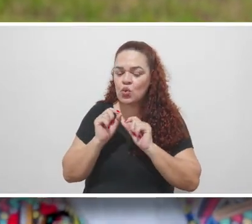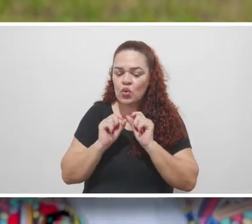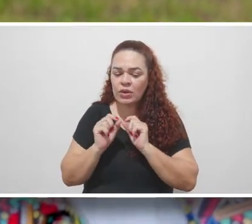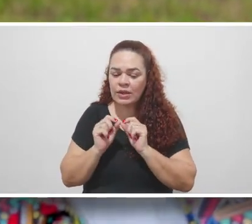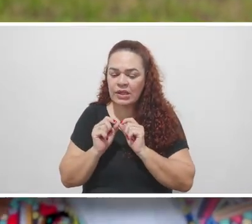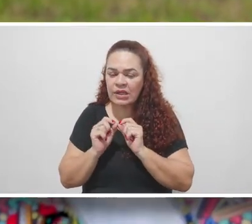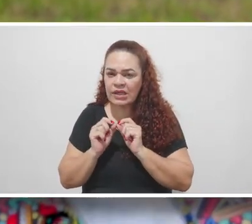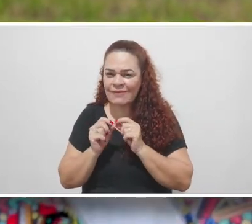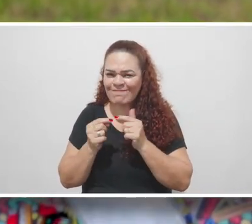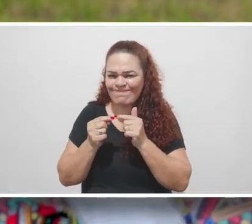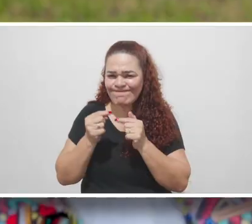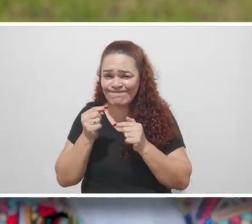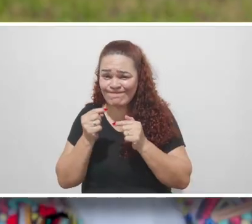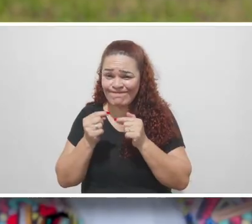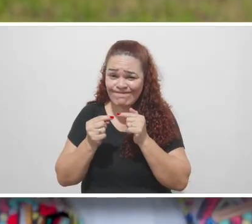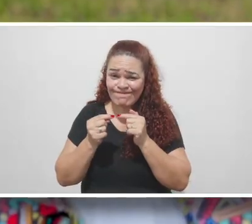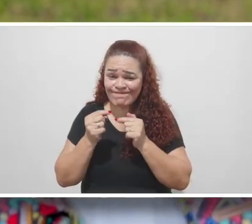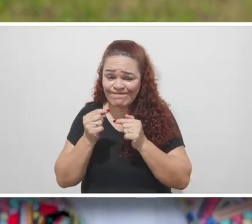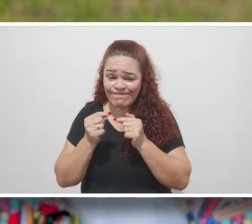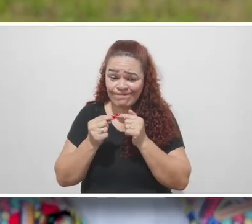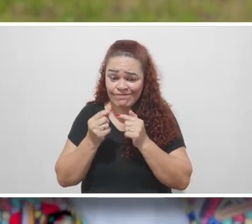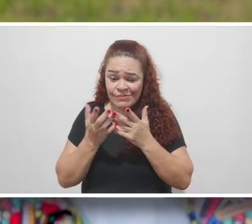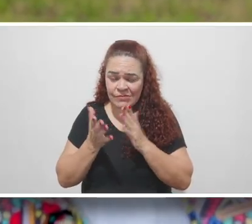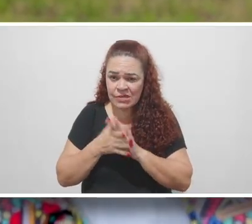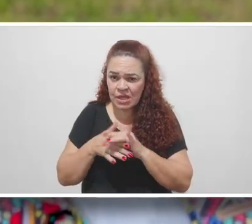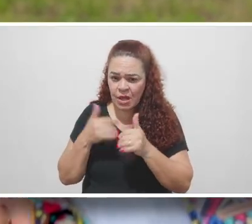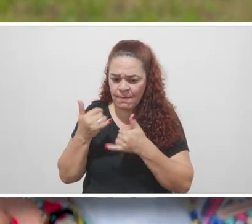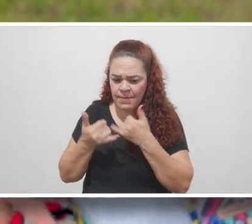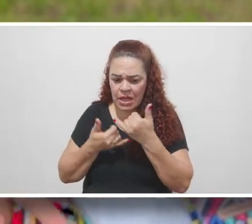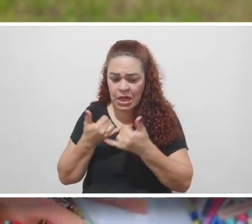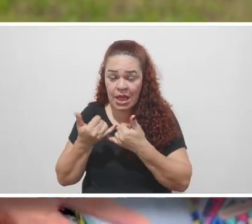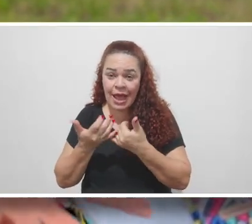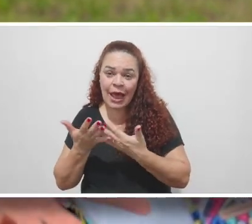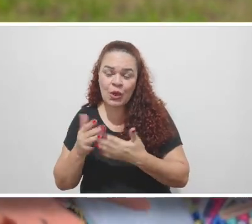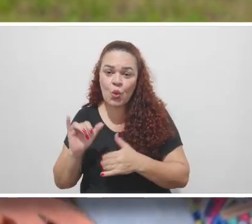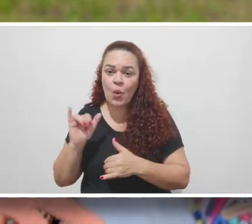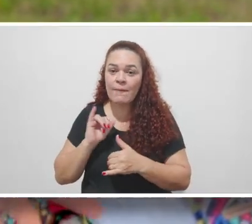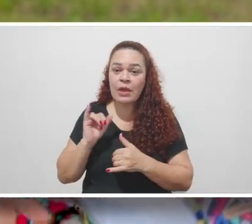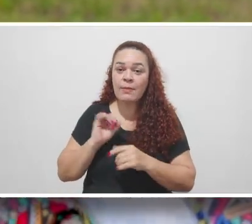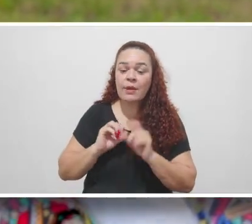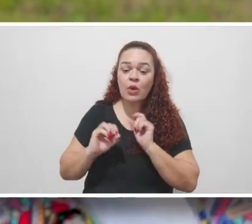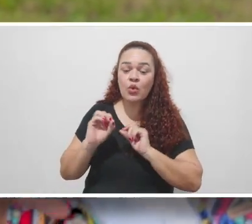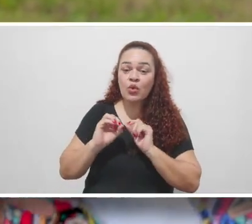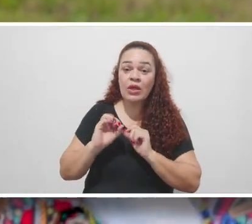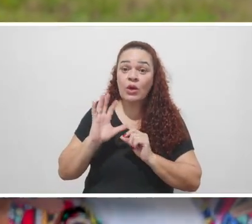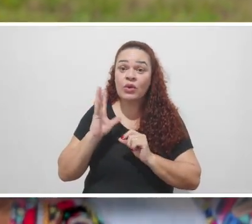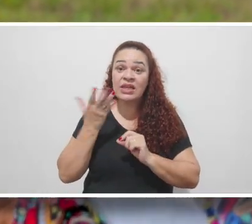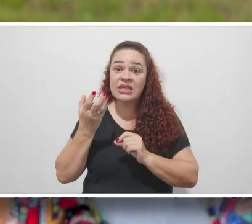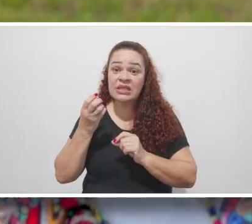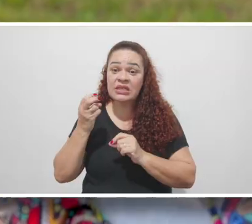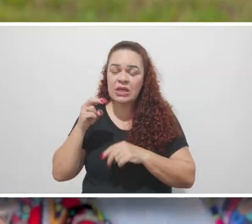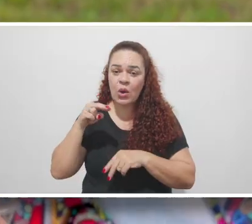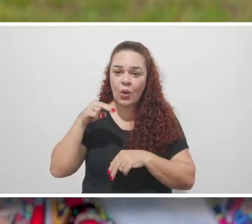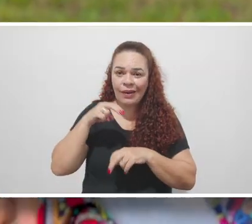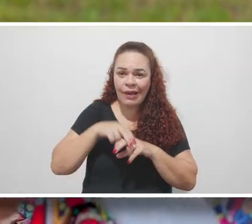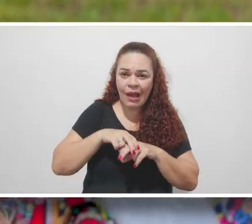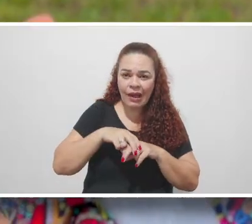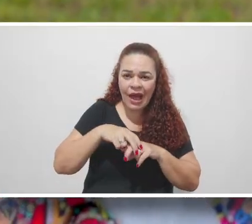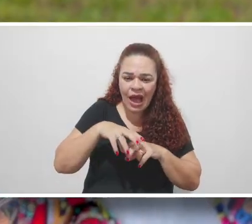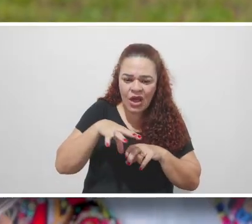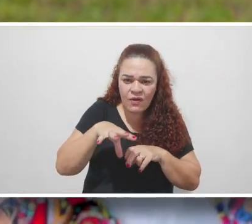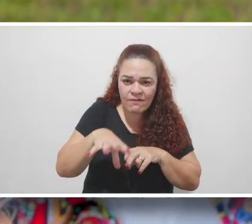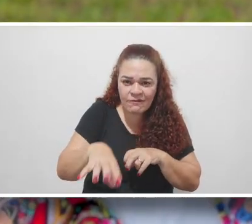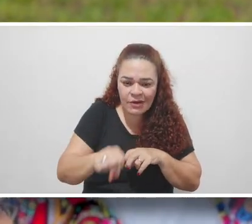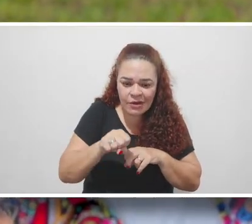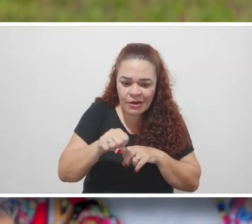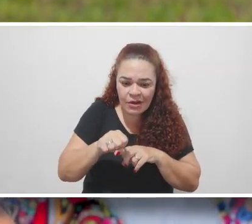coisas andavam sumindo em casa. E um dia, quando eu estava brincando com minha irmãzinha, né, em cima do sofá, um objeto caiu lá dentro. Aí eu fui lá, estender